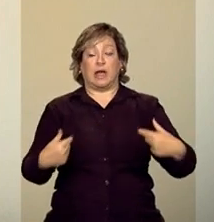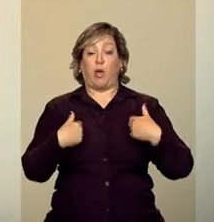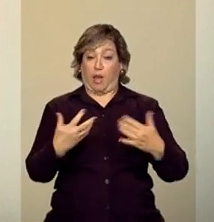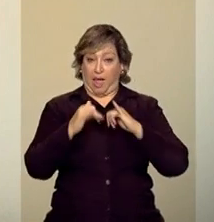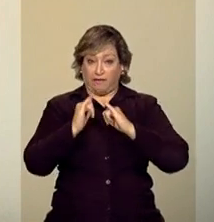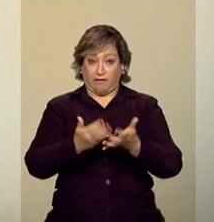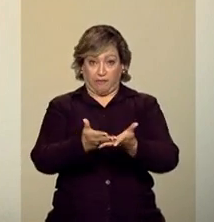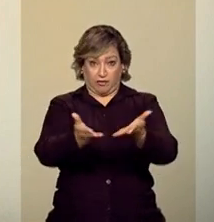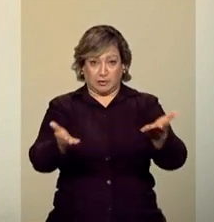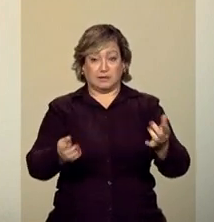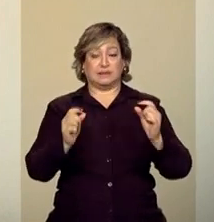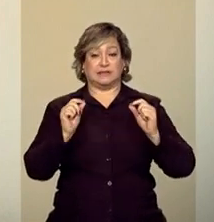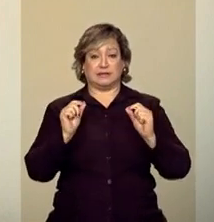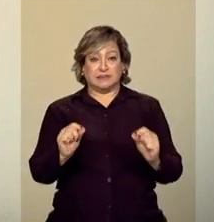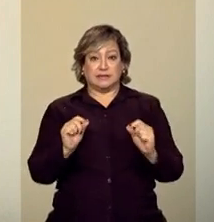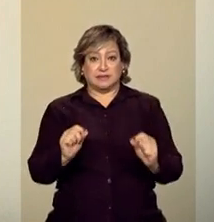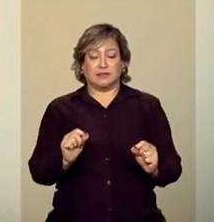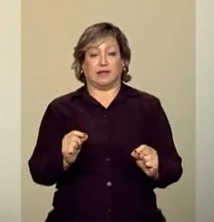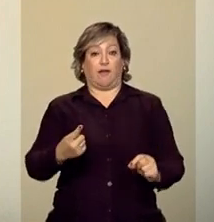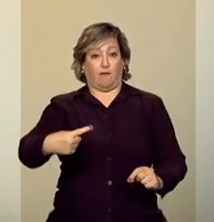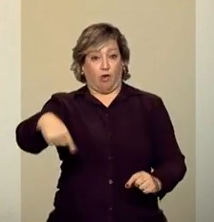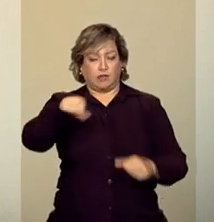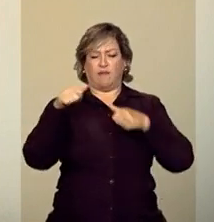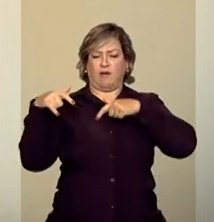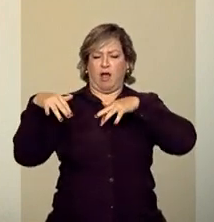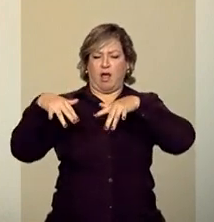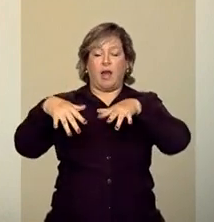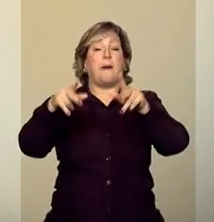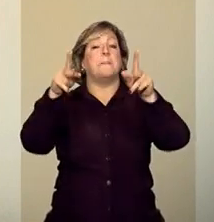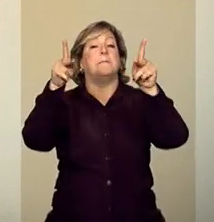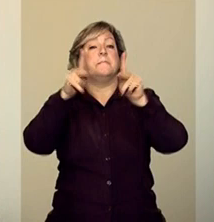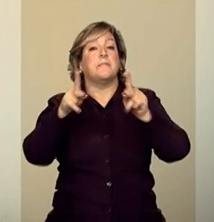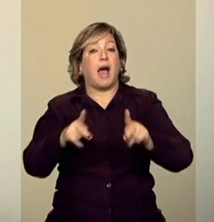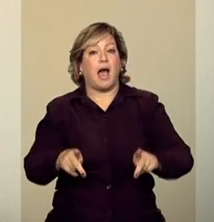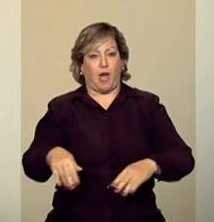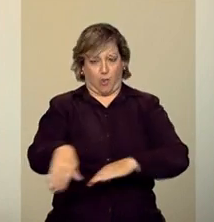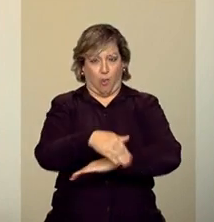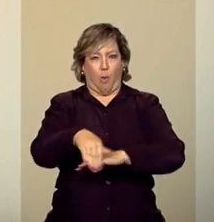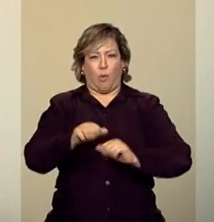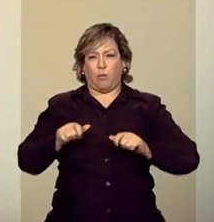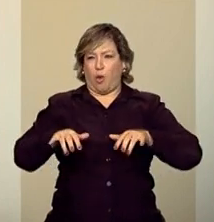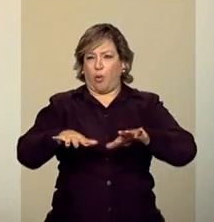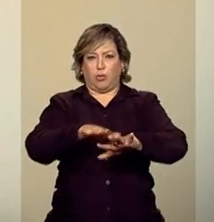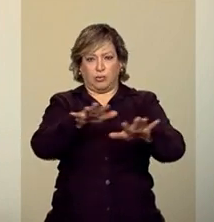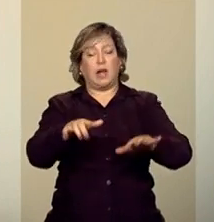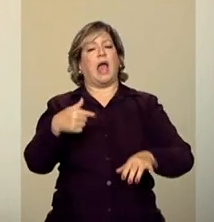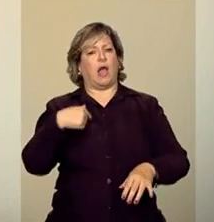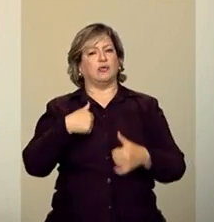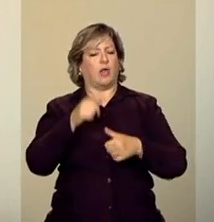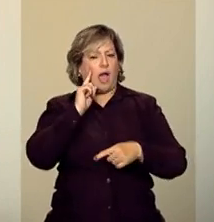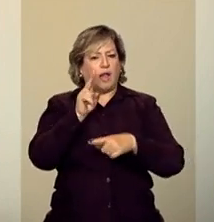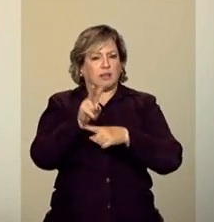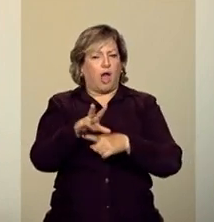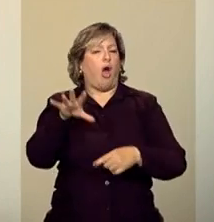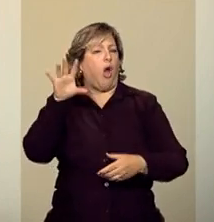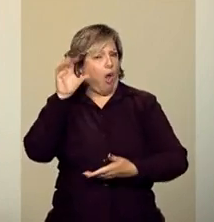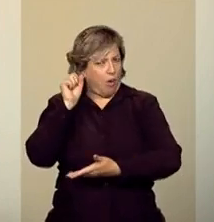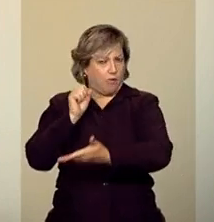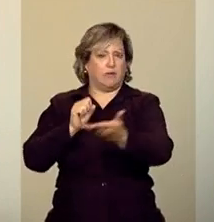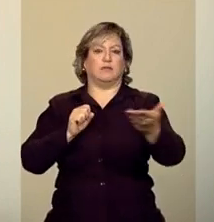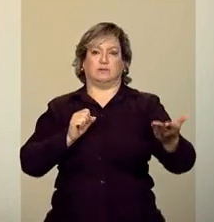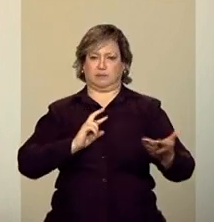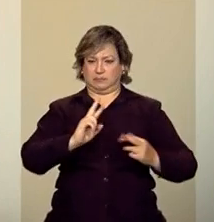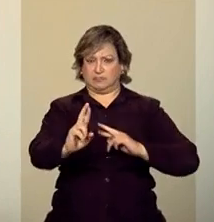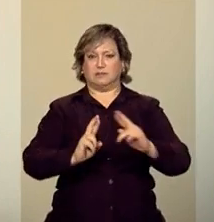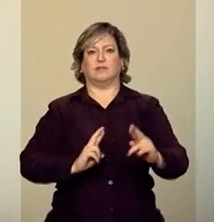quero dizer a vocês que foram pacificamente às ruas. Eu estou ouvindo vocês e